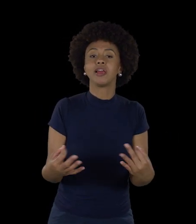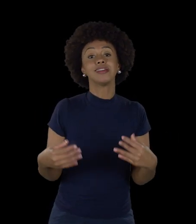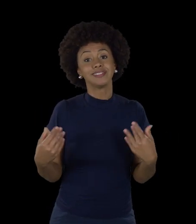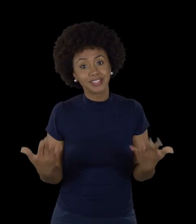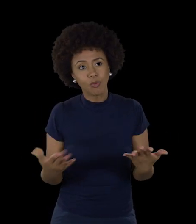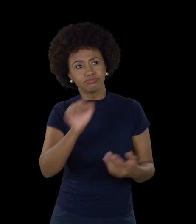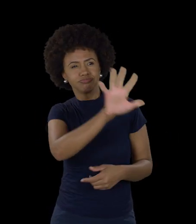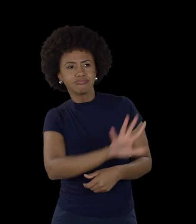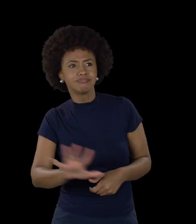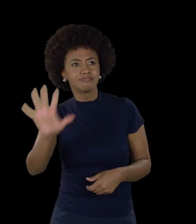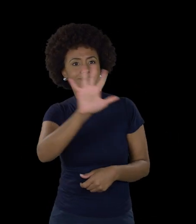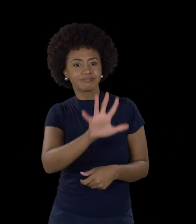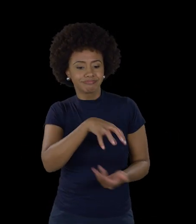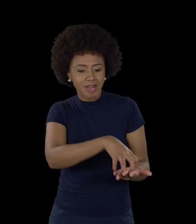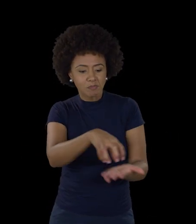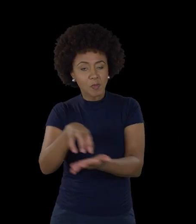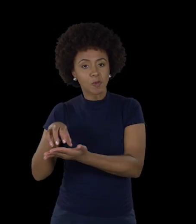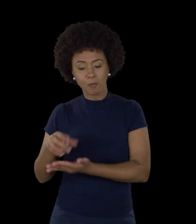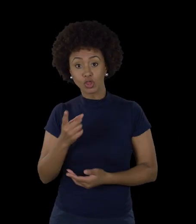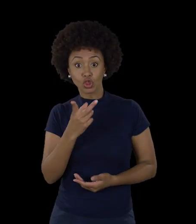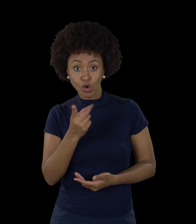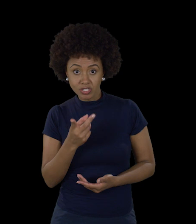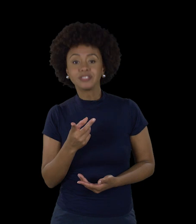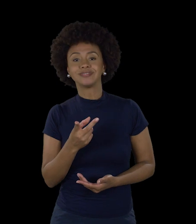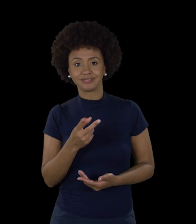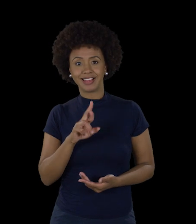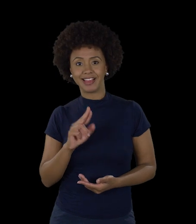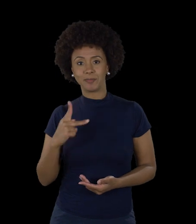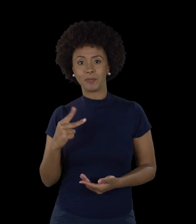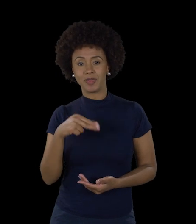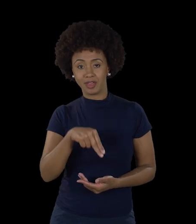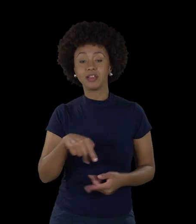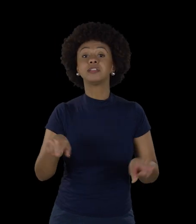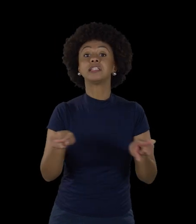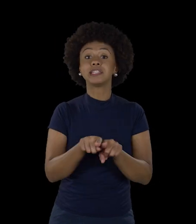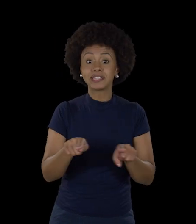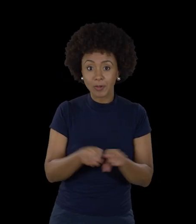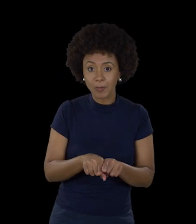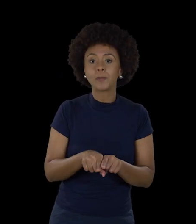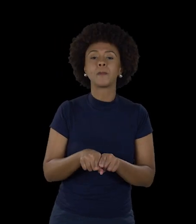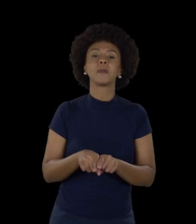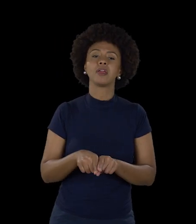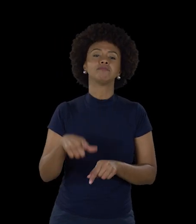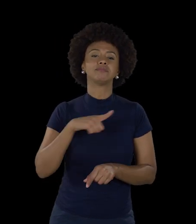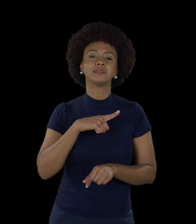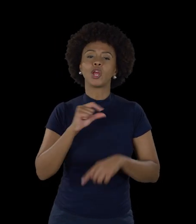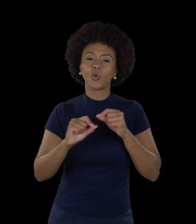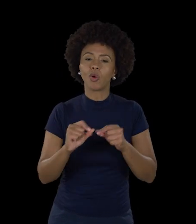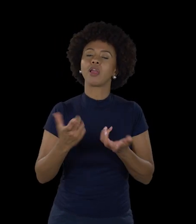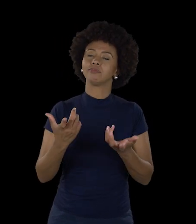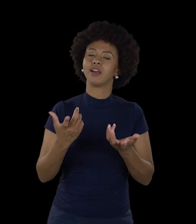É nesse cenário bucólico que as 12 RPPNs e o Monumento Natural Municipal Pedra dos